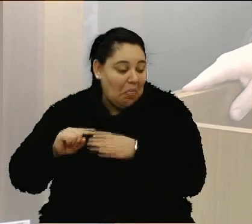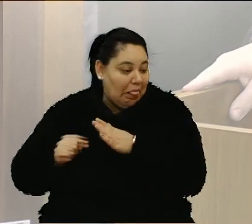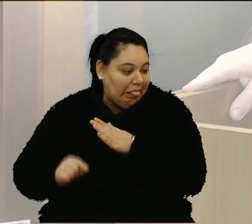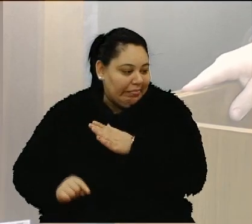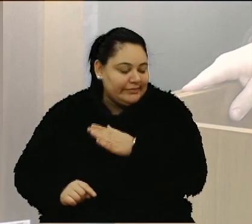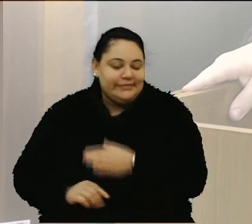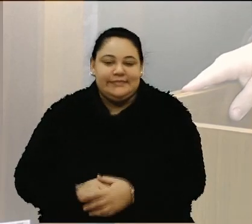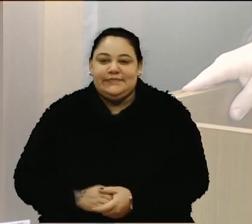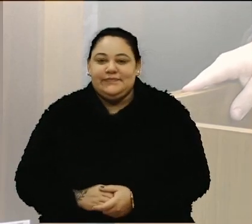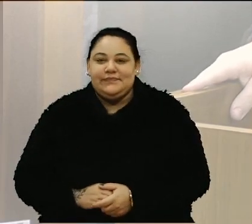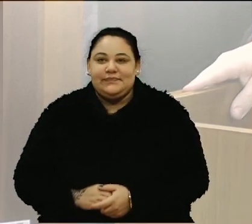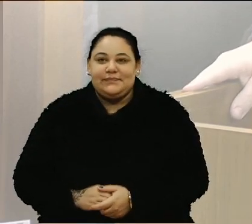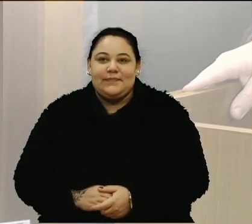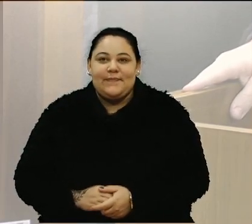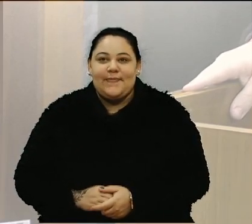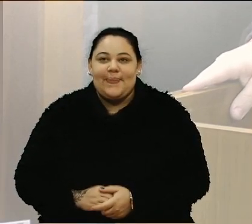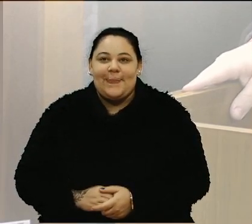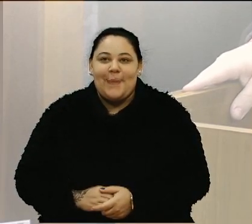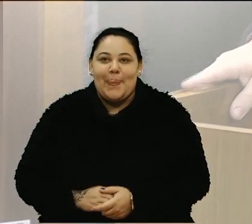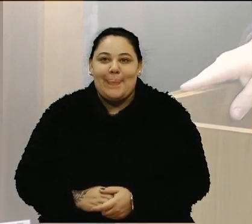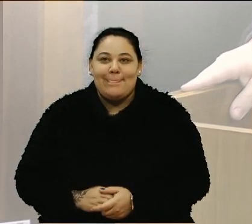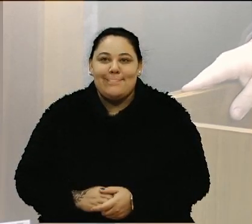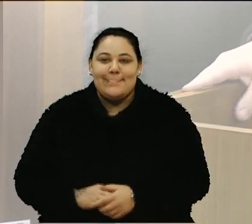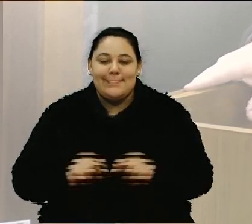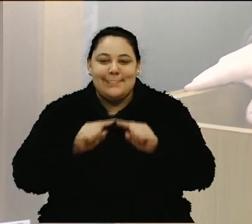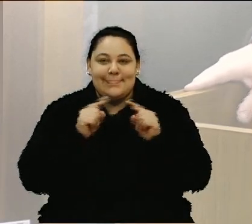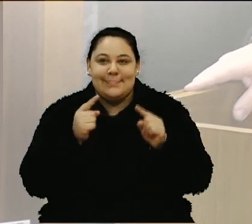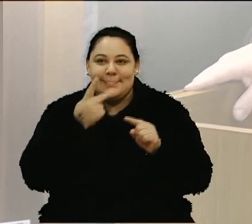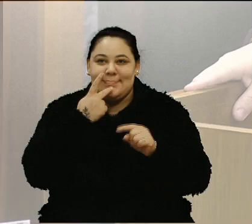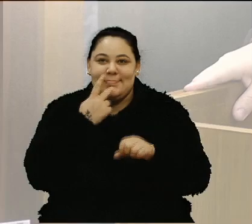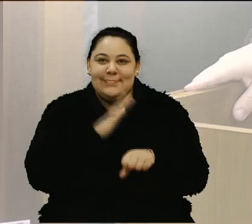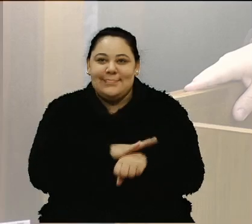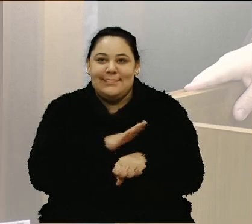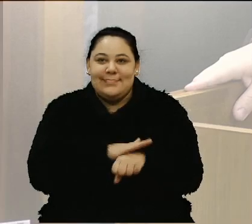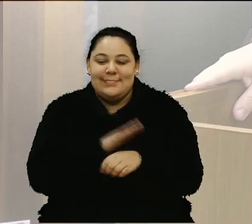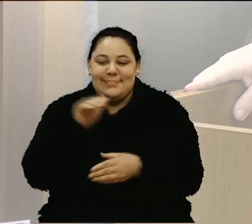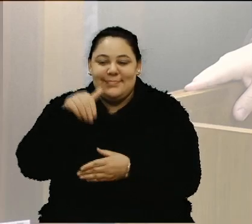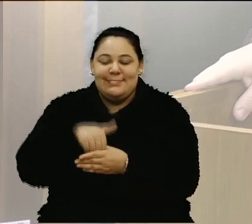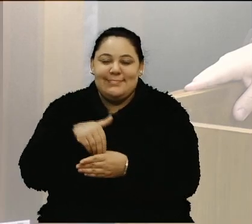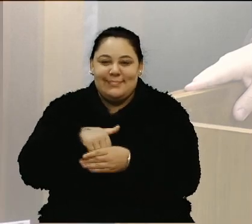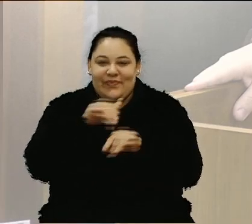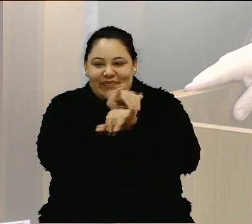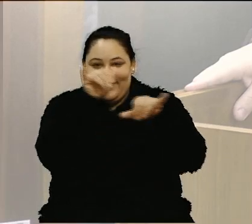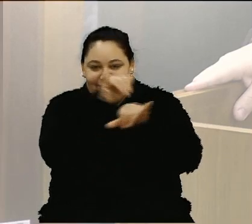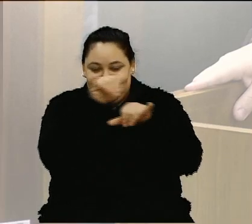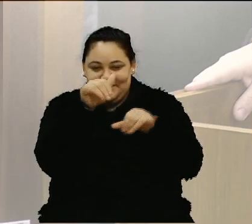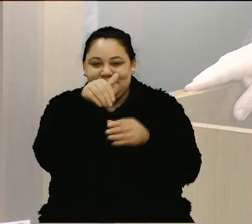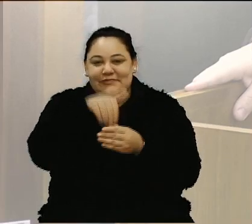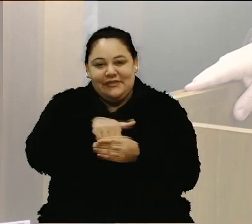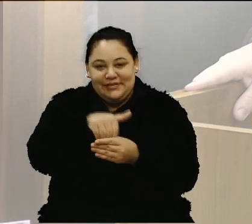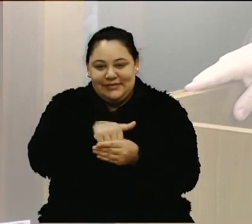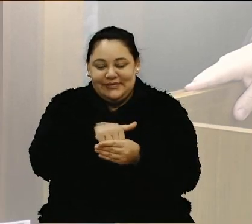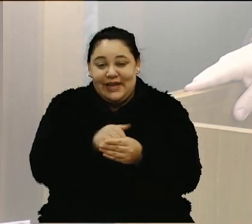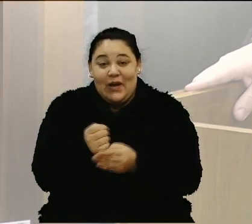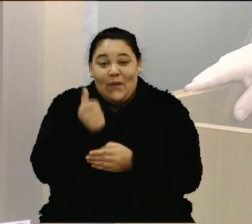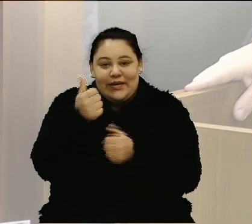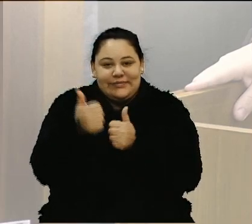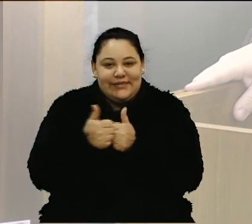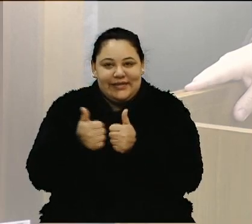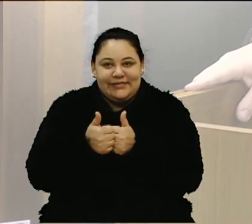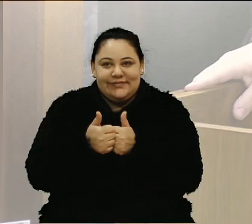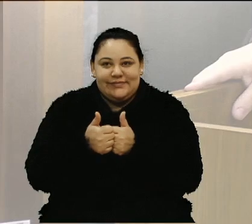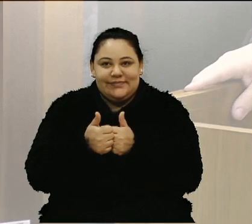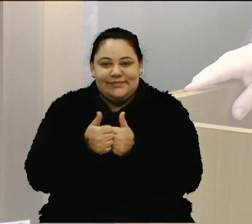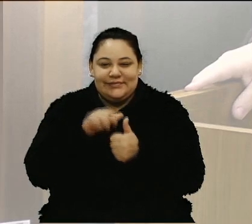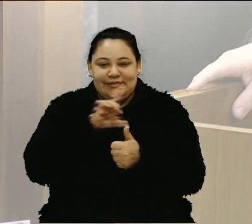dizer que o momento eleitoral e a campanha eleitoral que está logo ali na frente, ela traz um